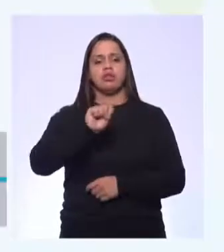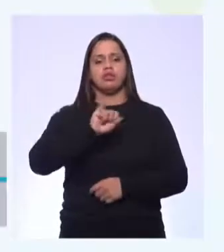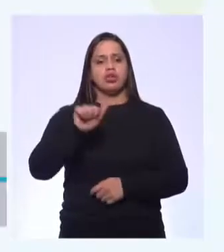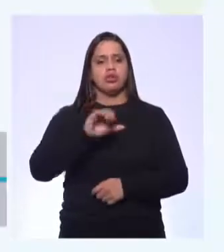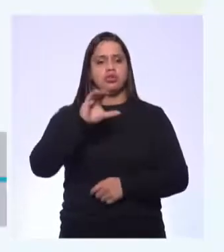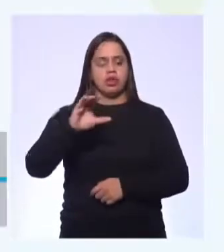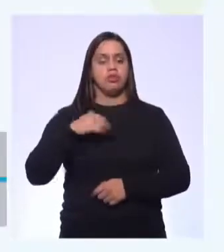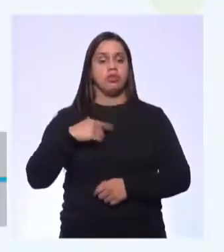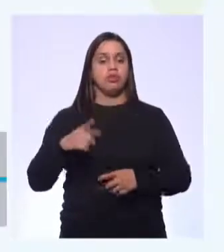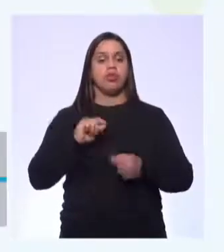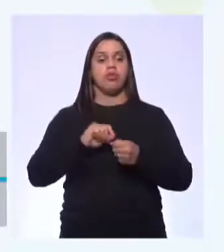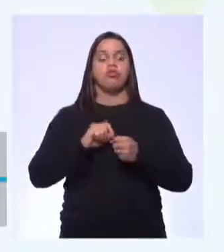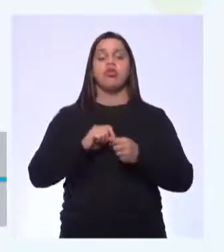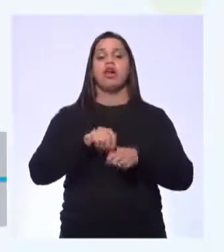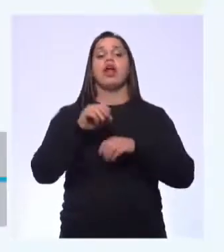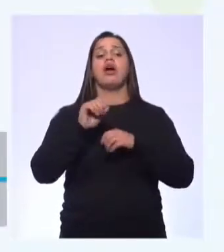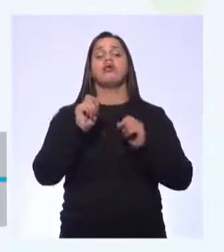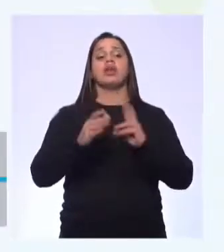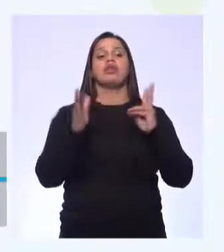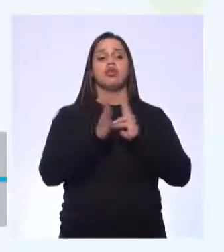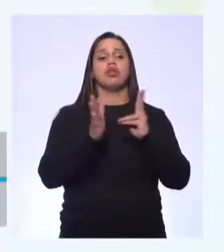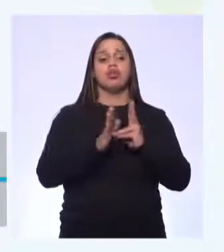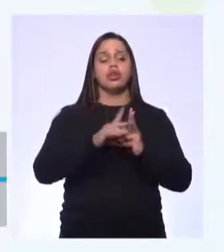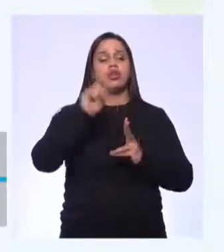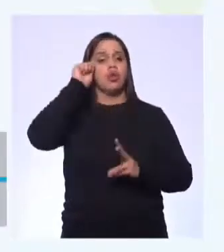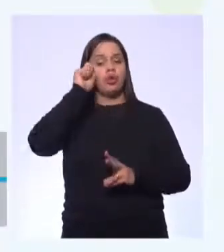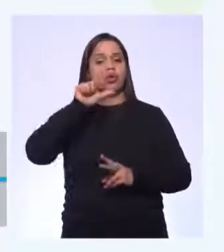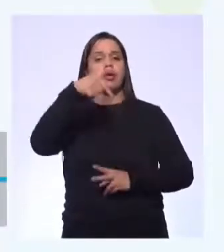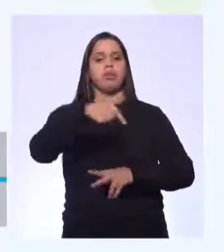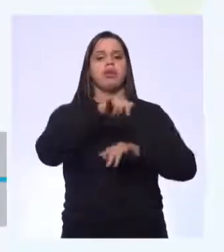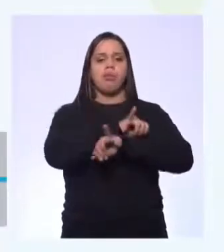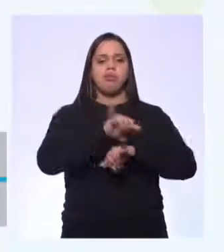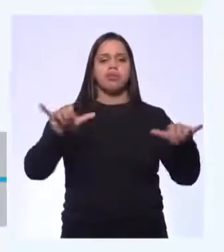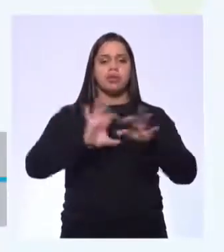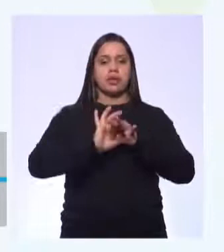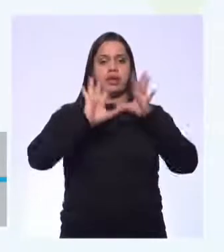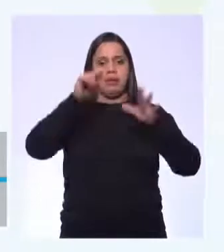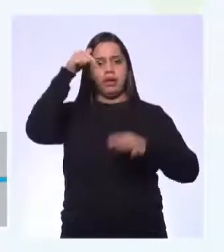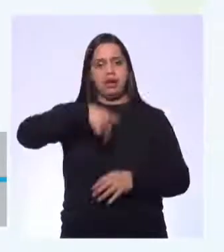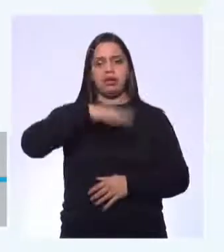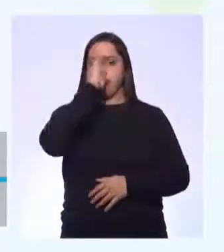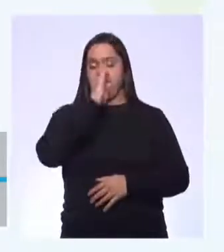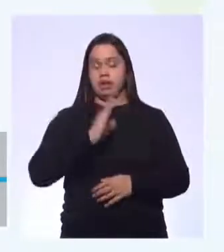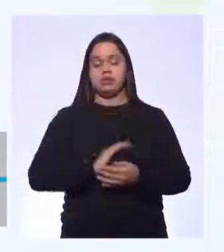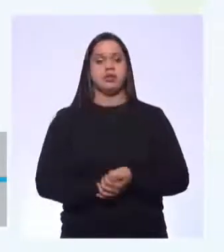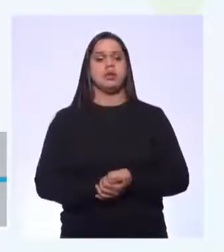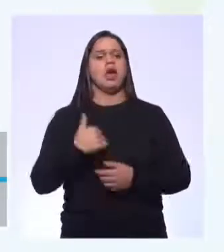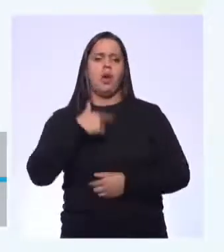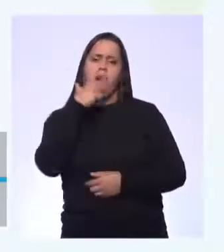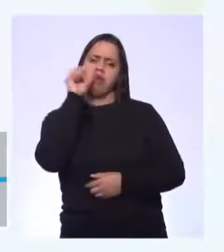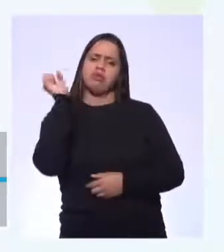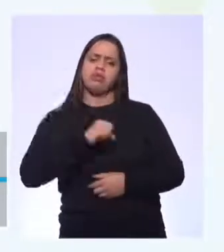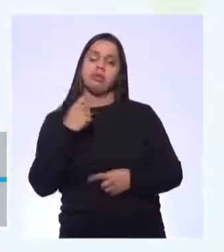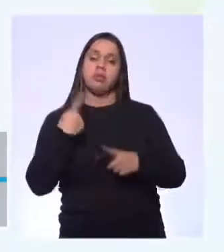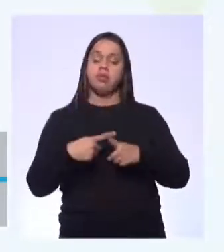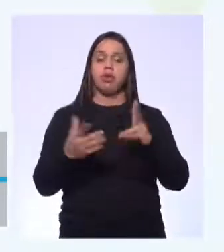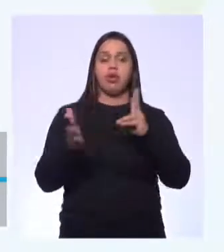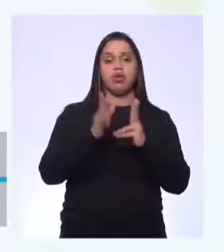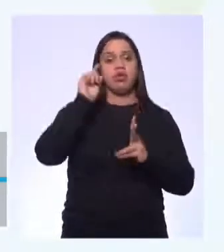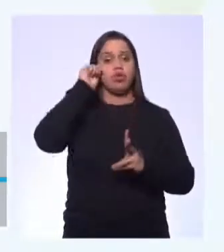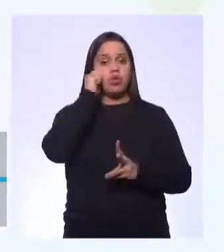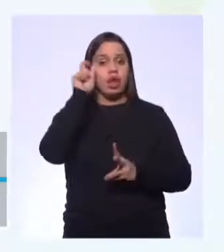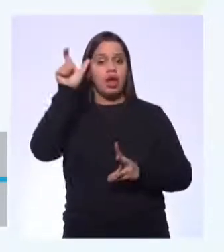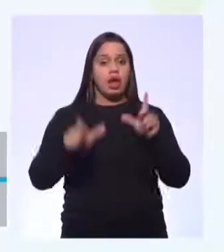falar sobre os índios e os negros após a proclamação da independência no Brasil. Eu acho que sim, porque os índios e os negros